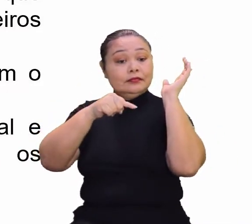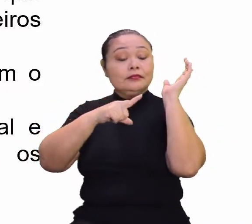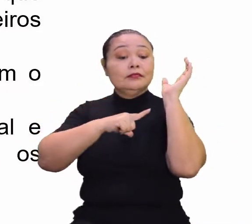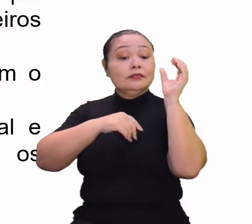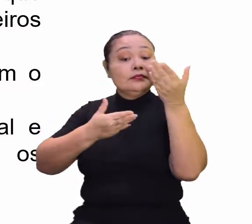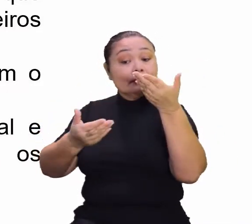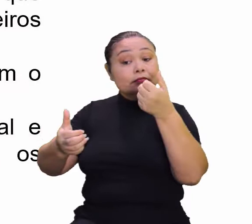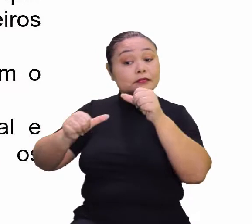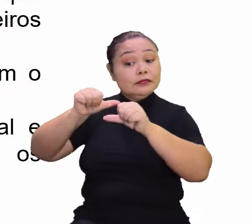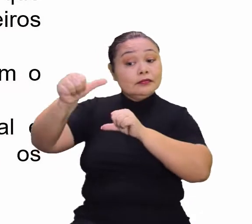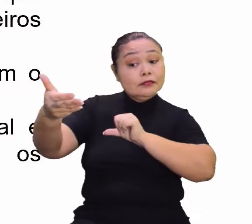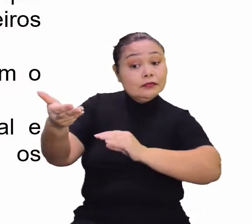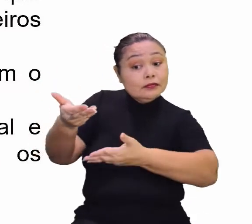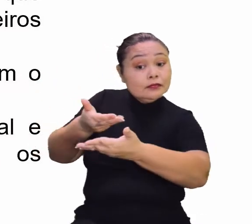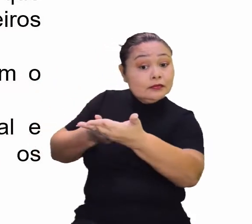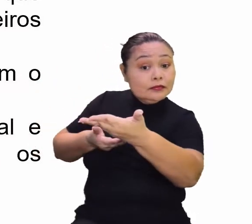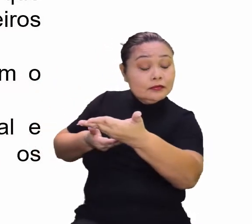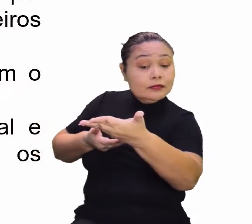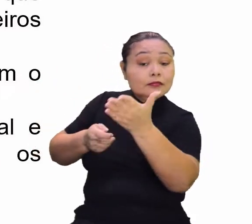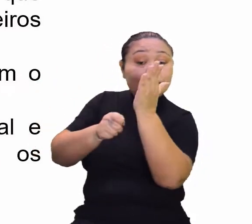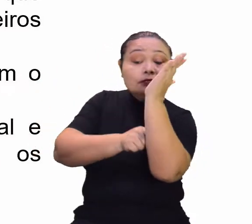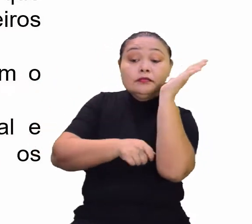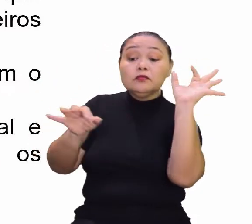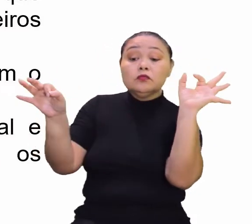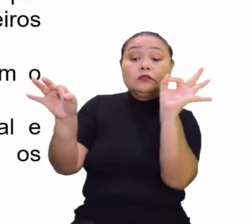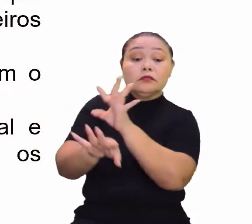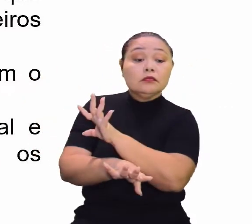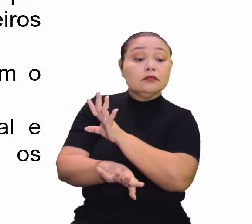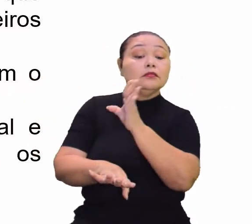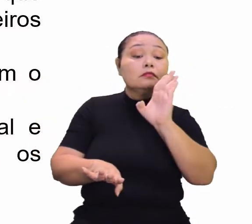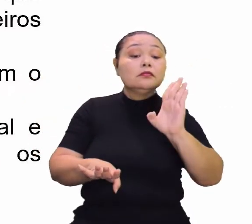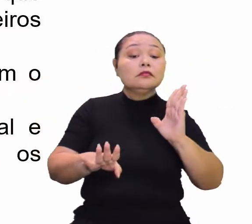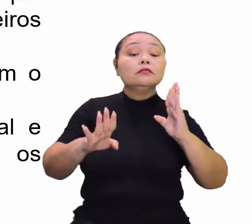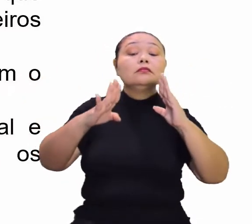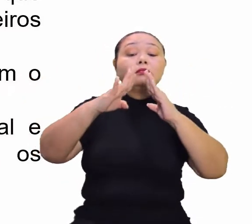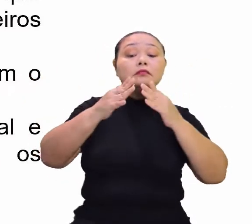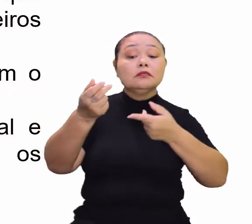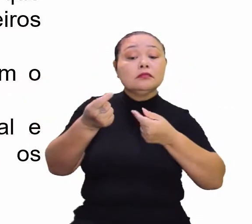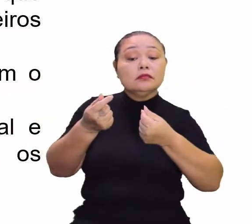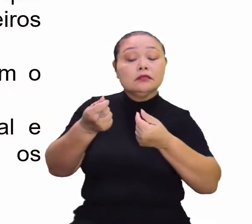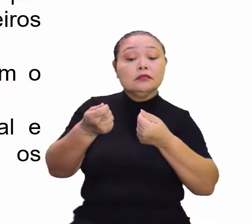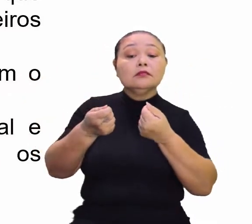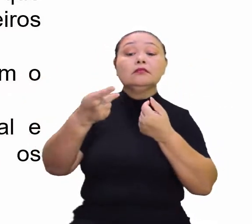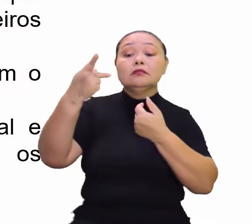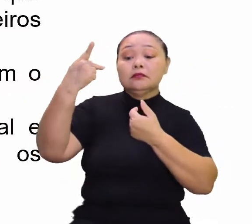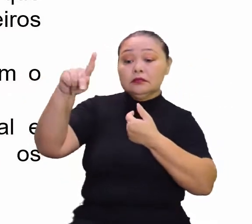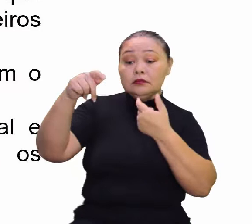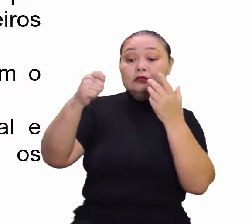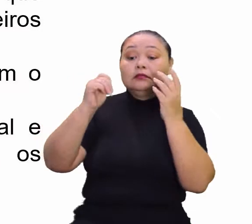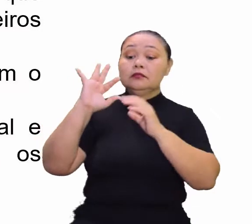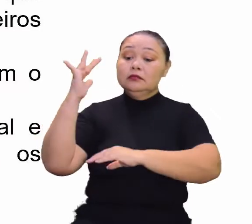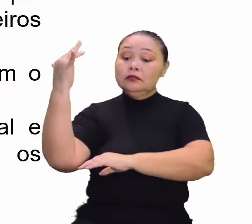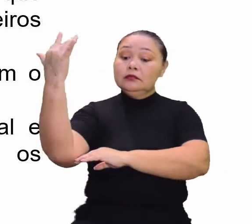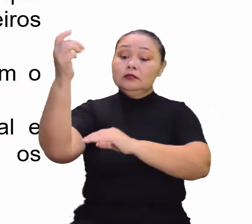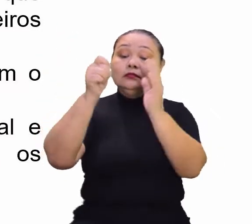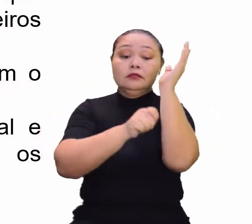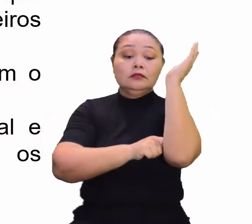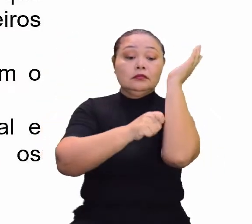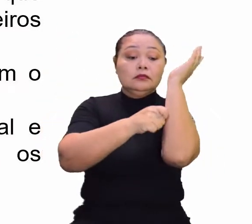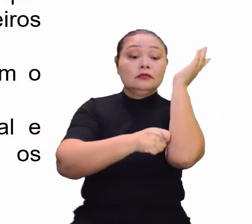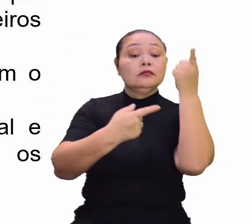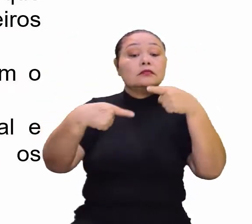deles recebendo em troca a borracha produzida. B. Estabelecimentos comerciais dos